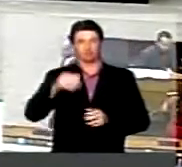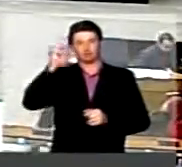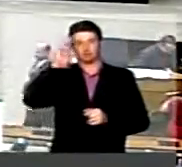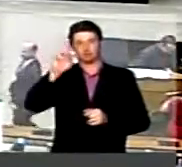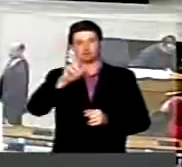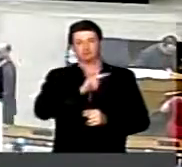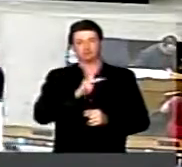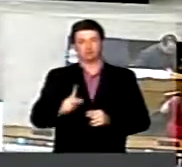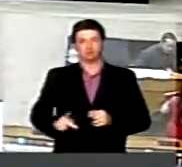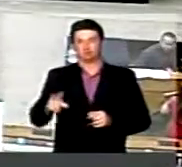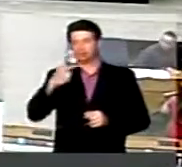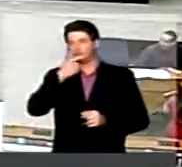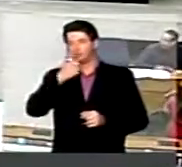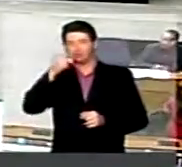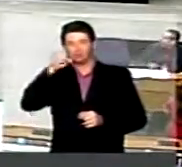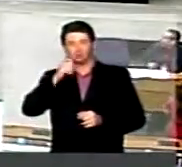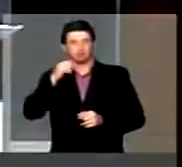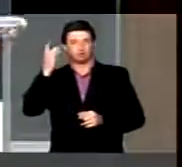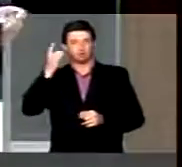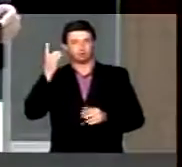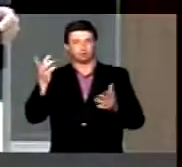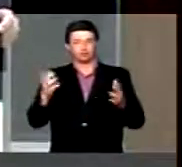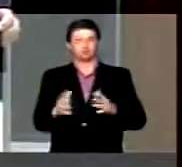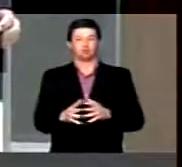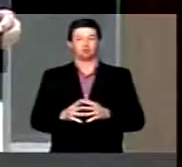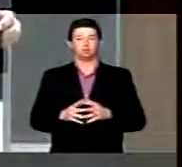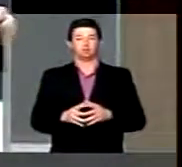Senhor presidente, senhoras e senhores deputados,